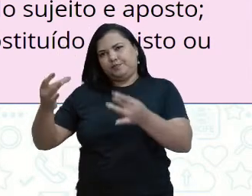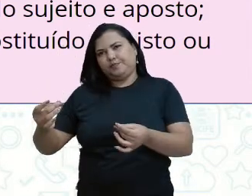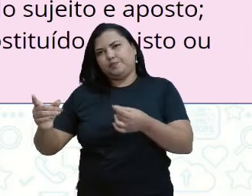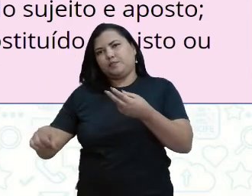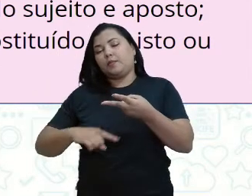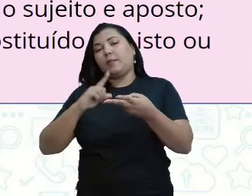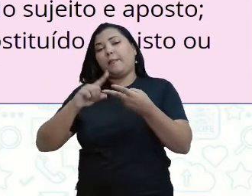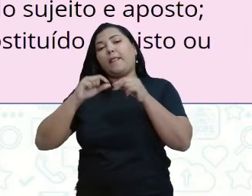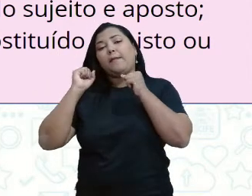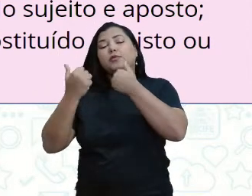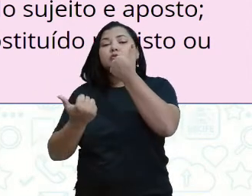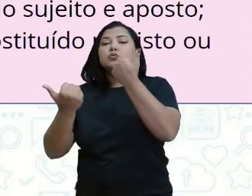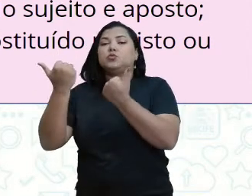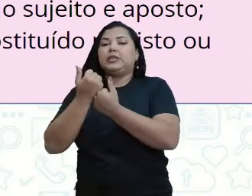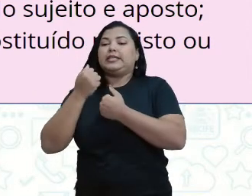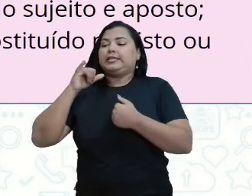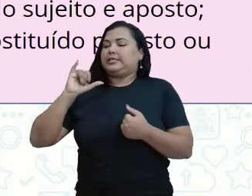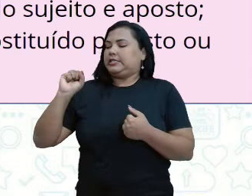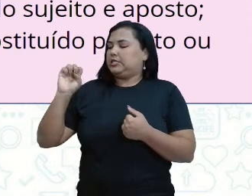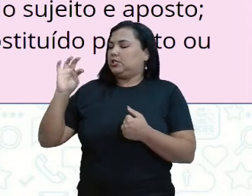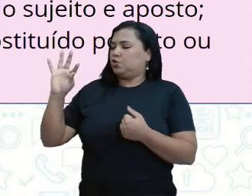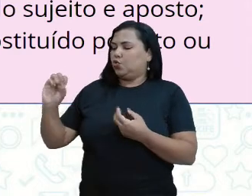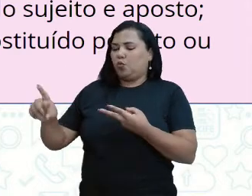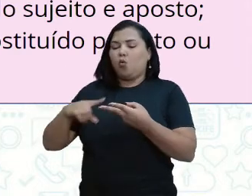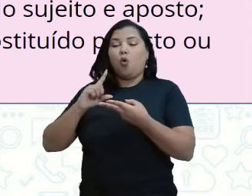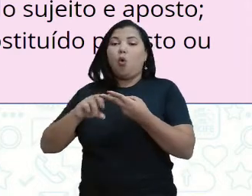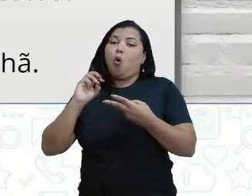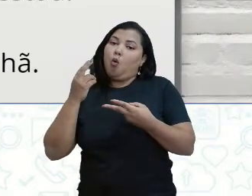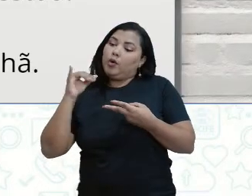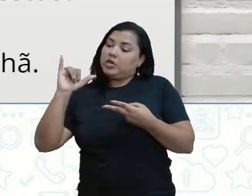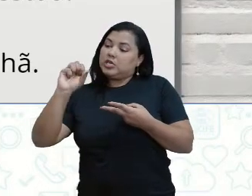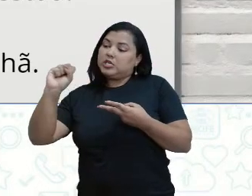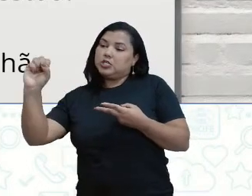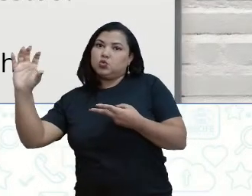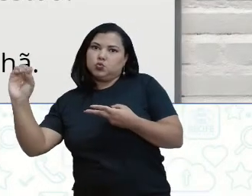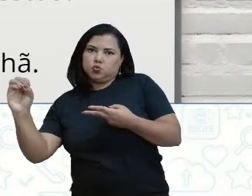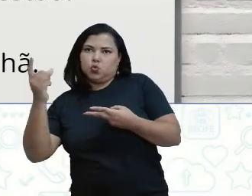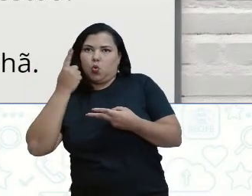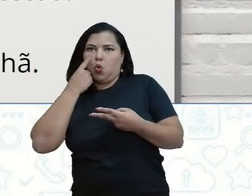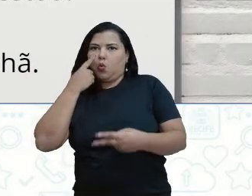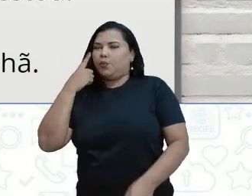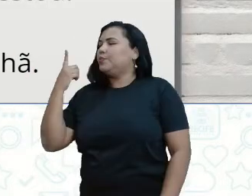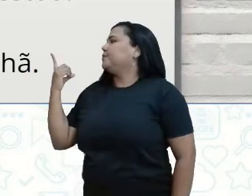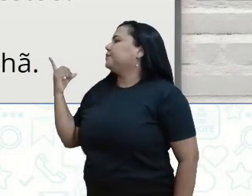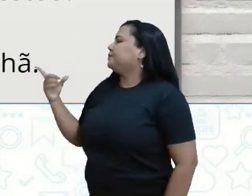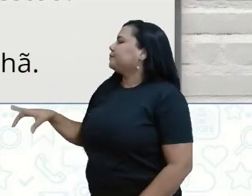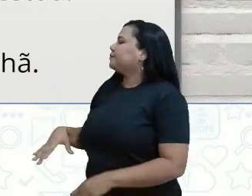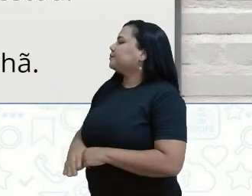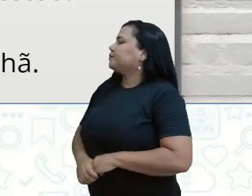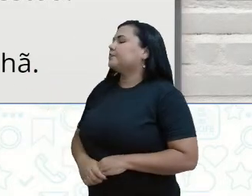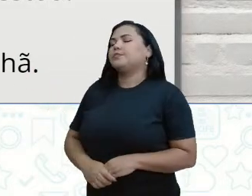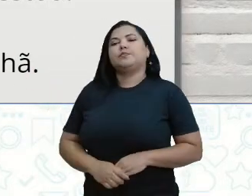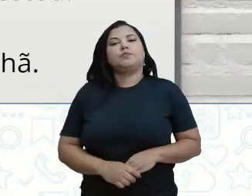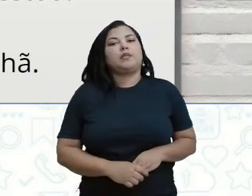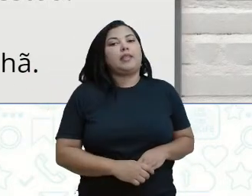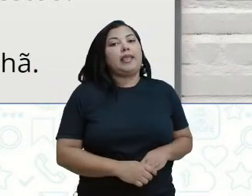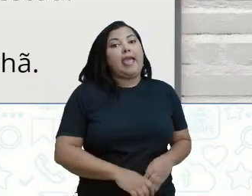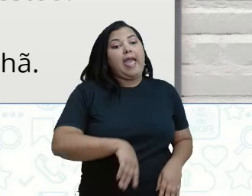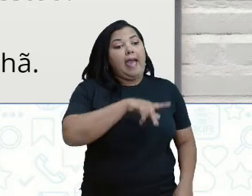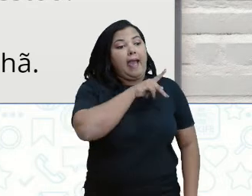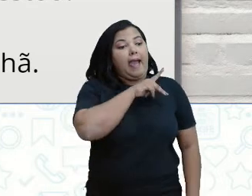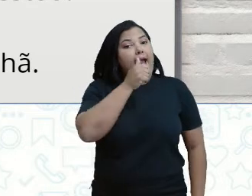e pode ser substituída por isto ou isso. Por exemplo, a professora que